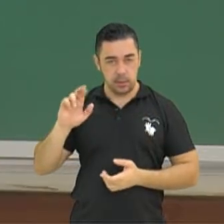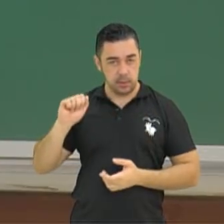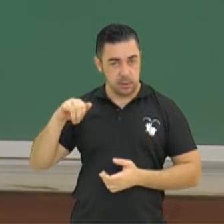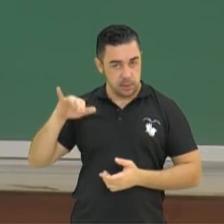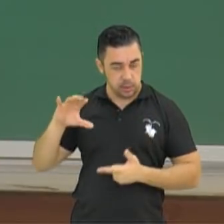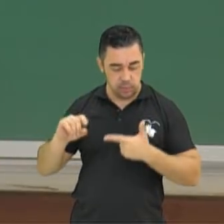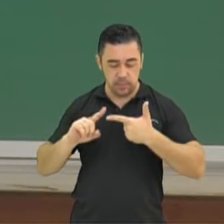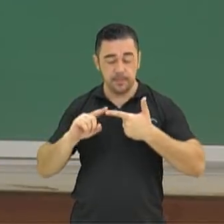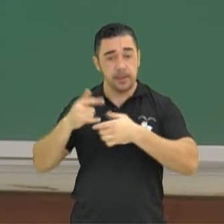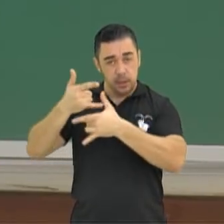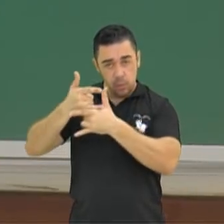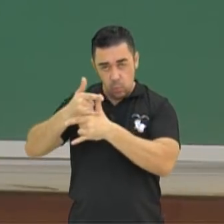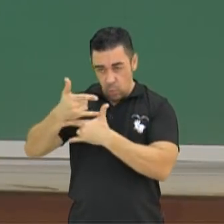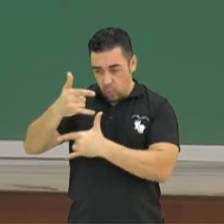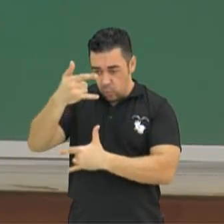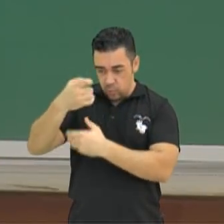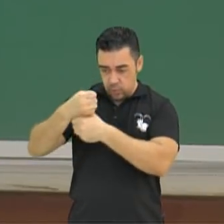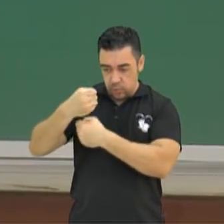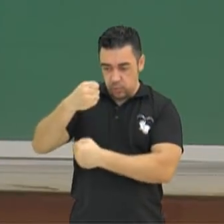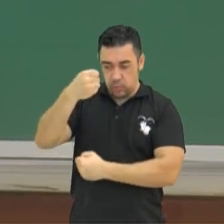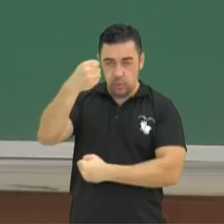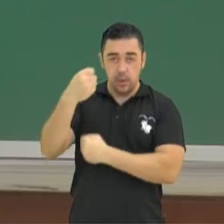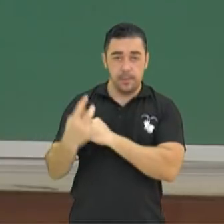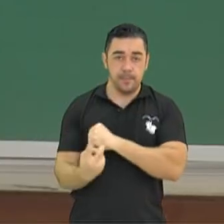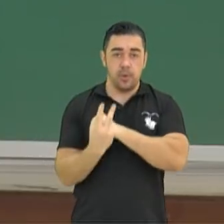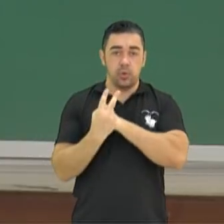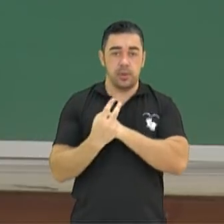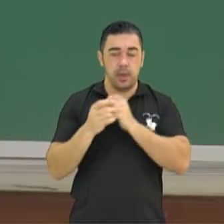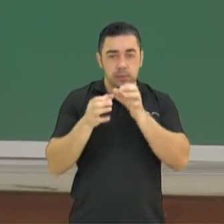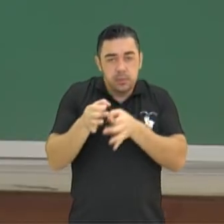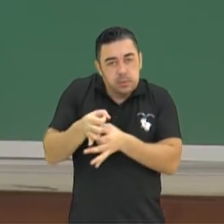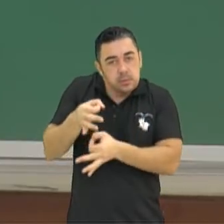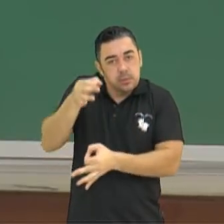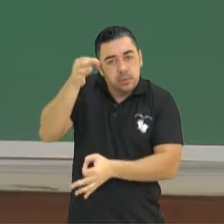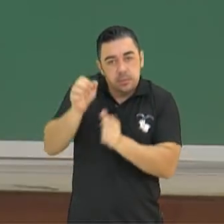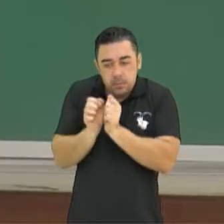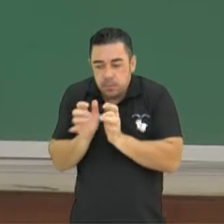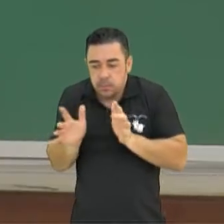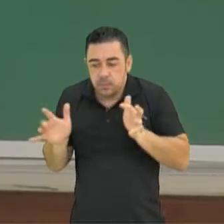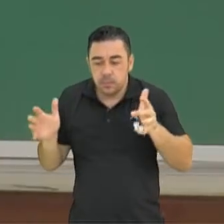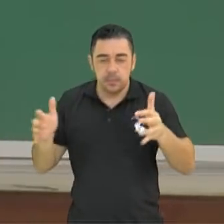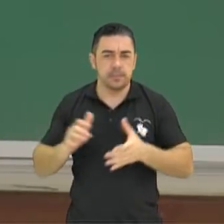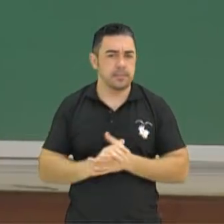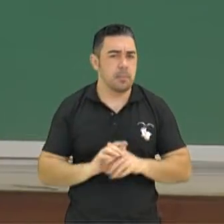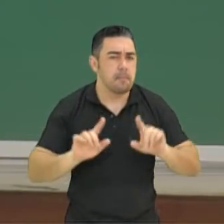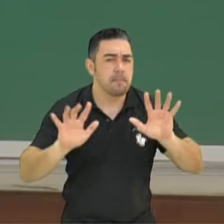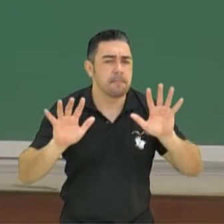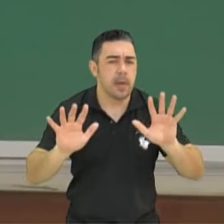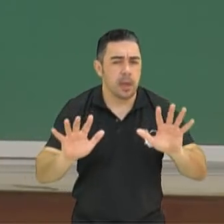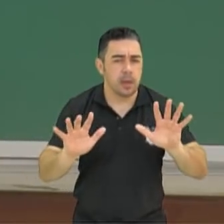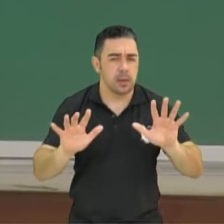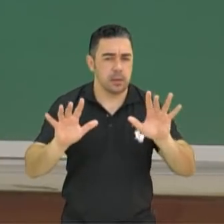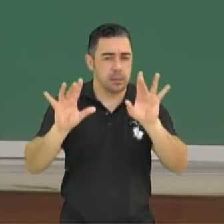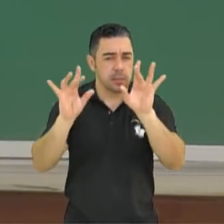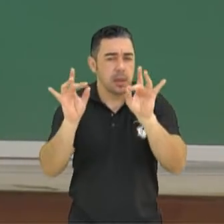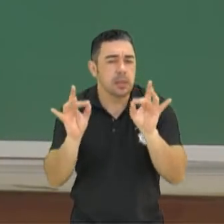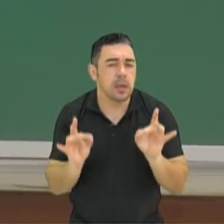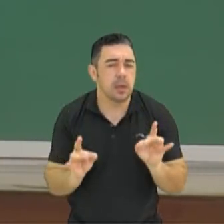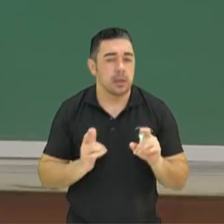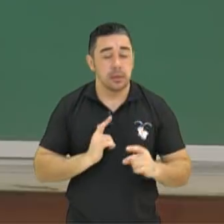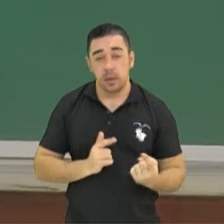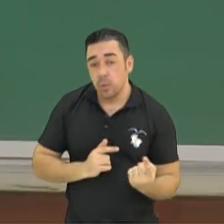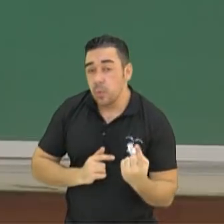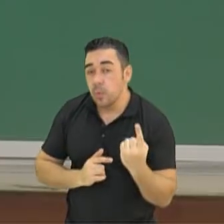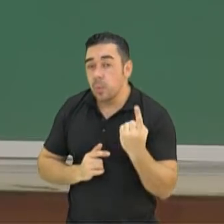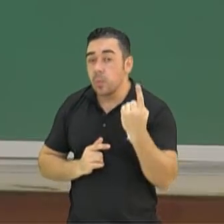e a nossa coluna aqui atrás que está protegendo a nossa medula. Tá? Olha que importante. Só que aí tem um detalhezinho. Existe